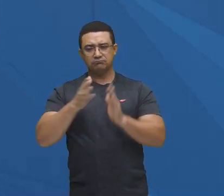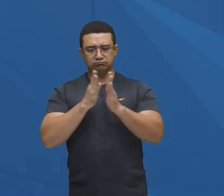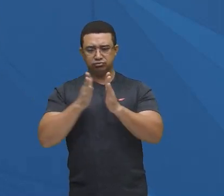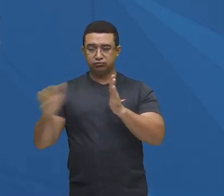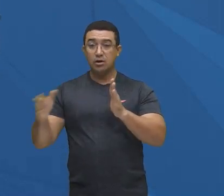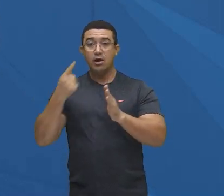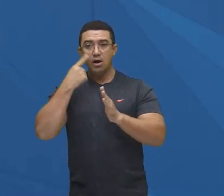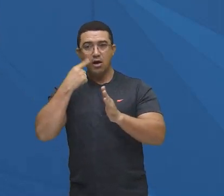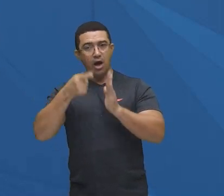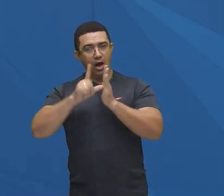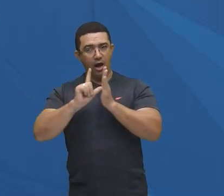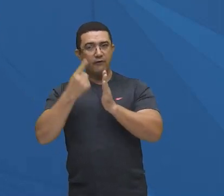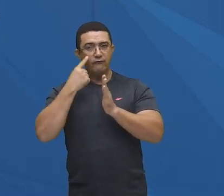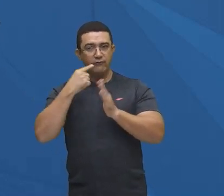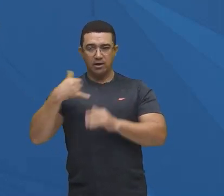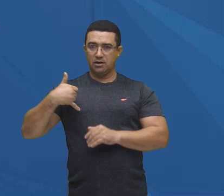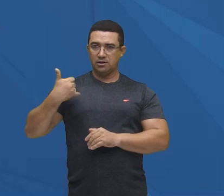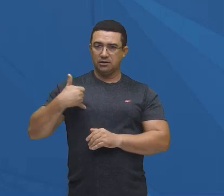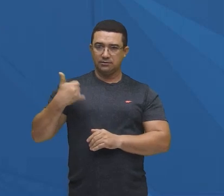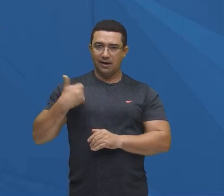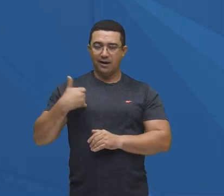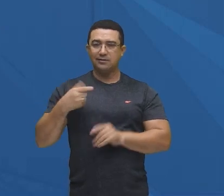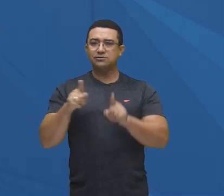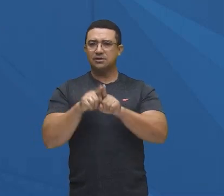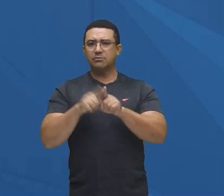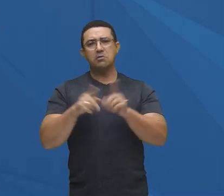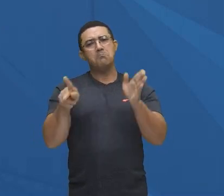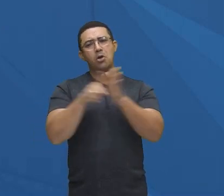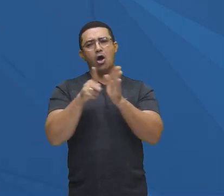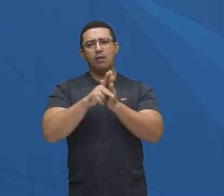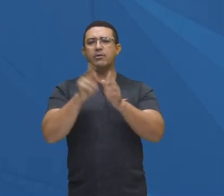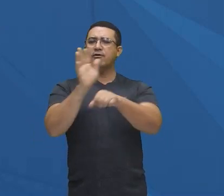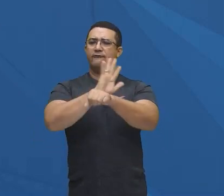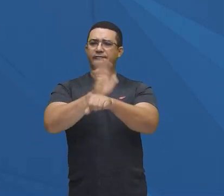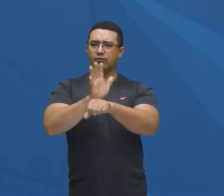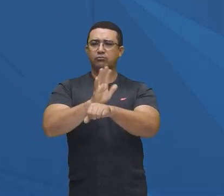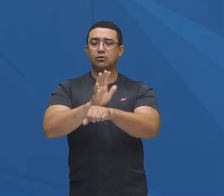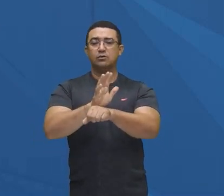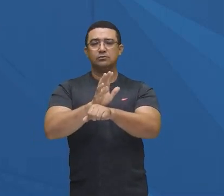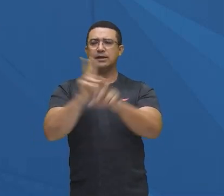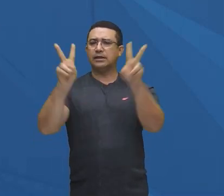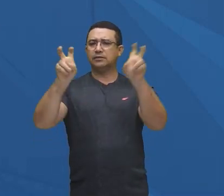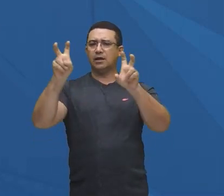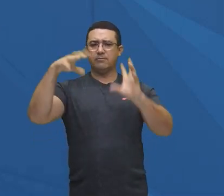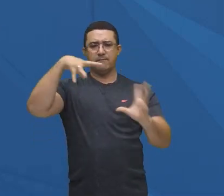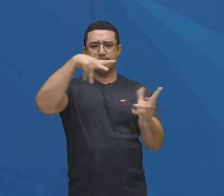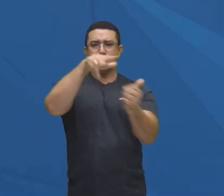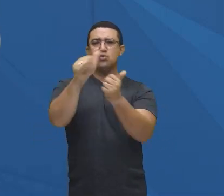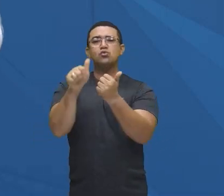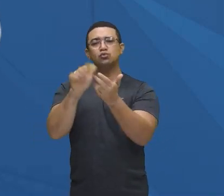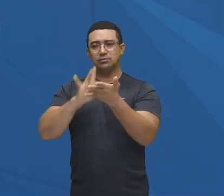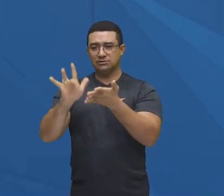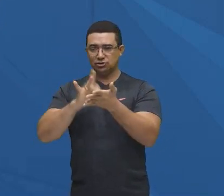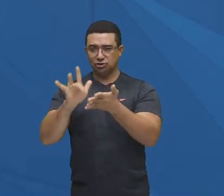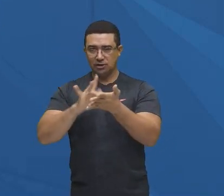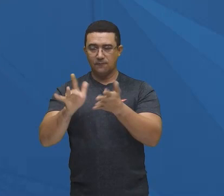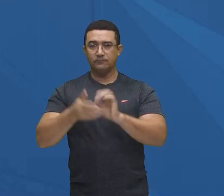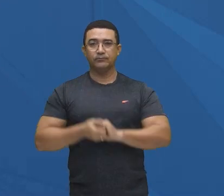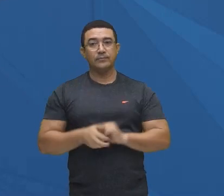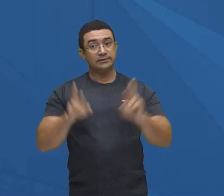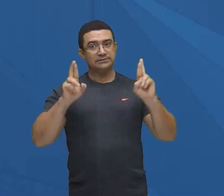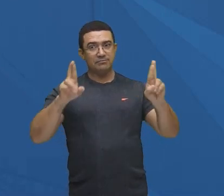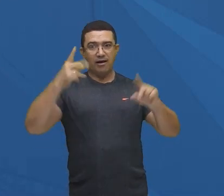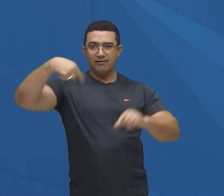indicativa, tá bom? Que envolvem essa questão do mundo digital e algumas séries vão trazer essa discussão e esse debate também, tá bom? Espero que vocês